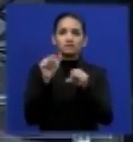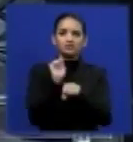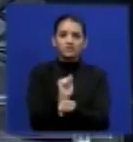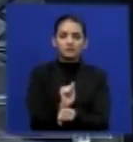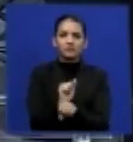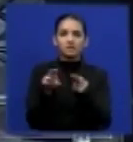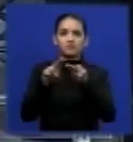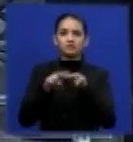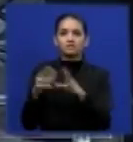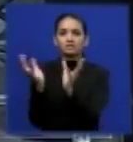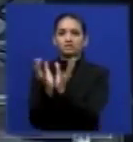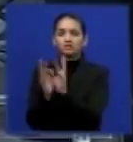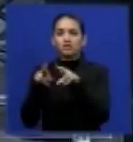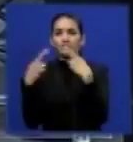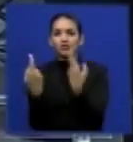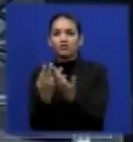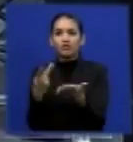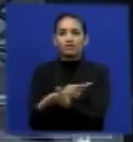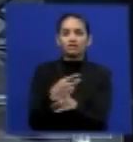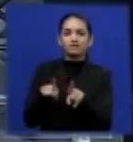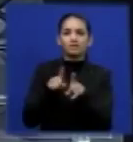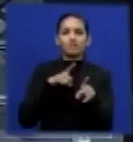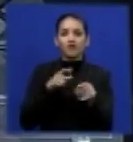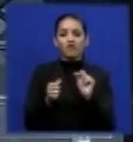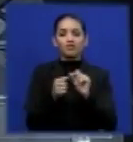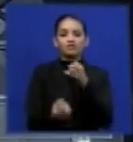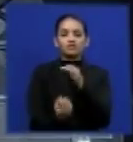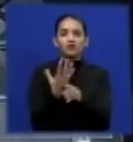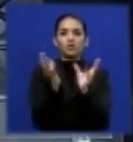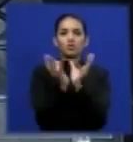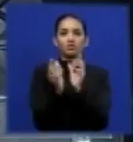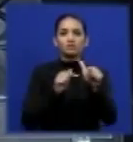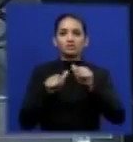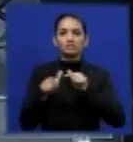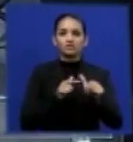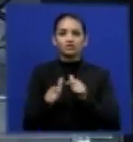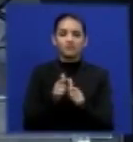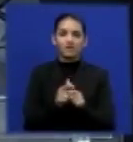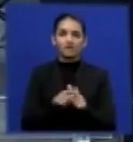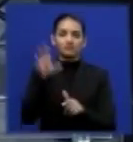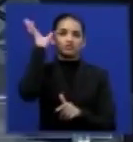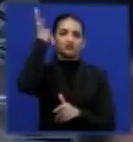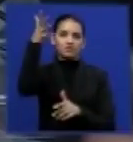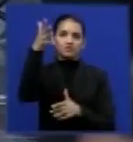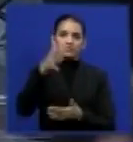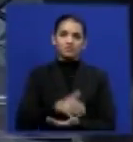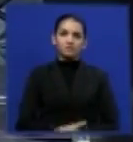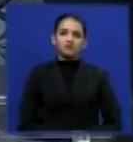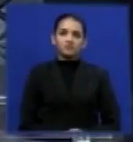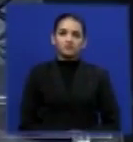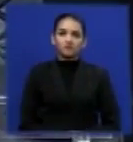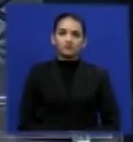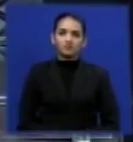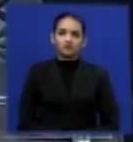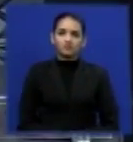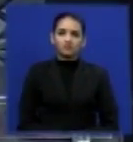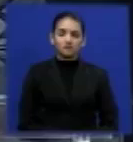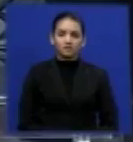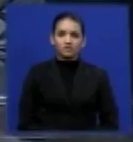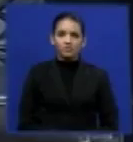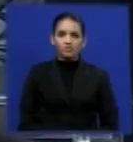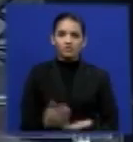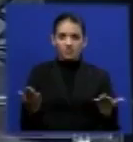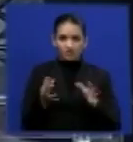Tucumã constituir um grupo de trabalho para esse fim senhora ministra em em